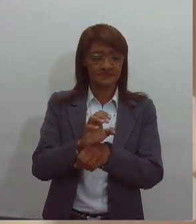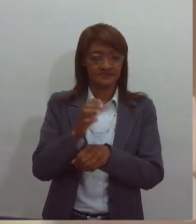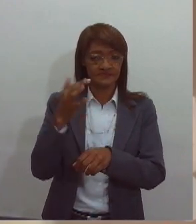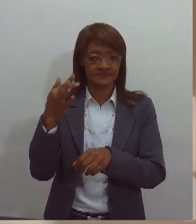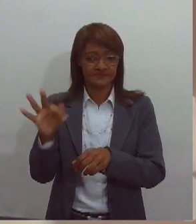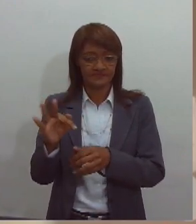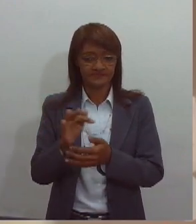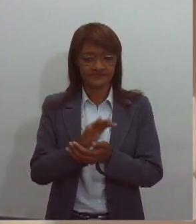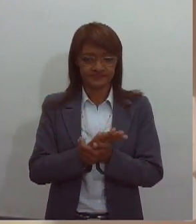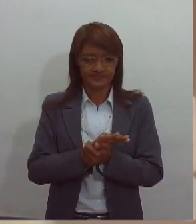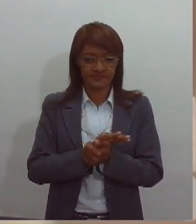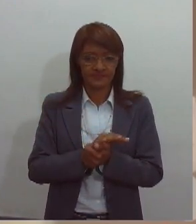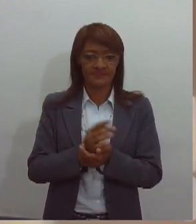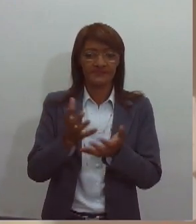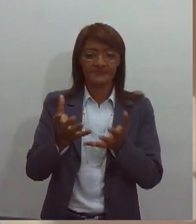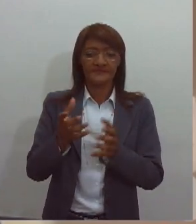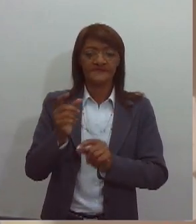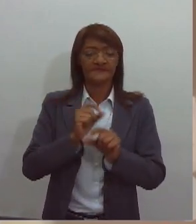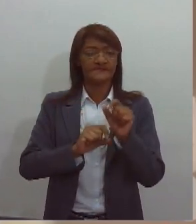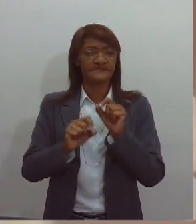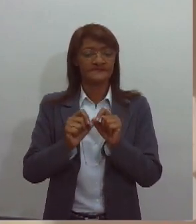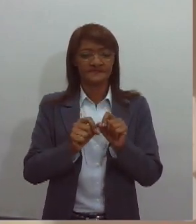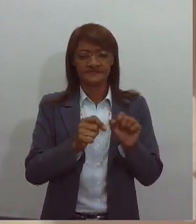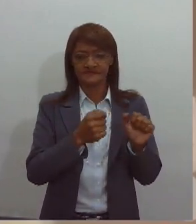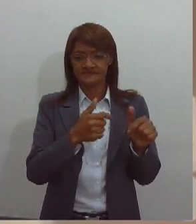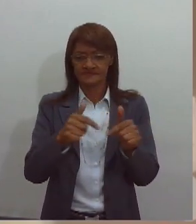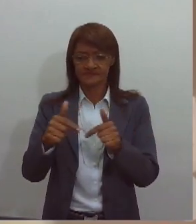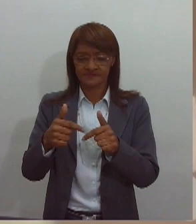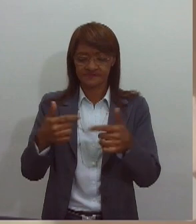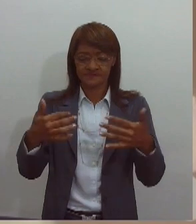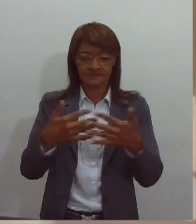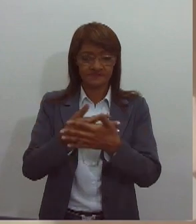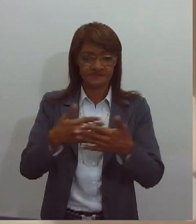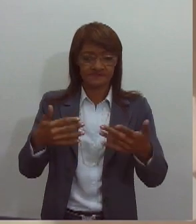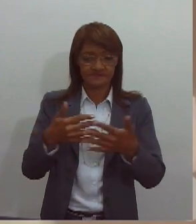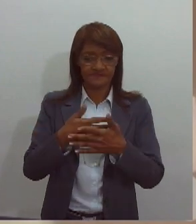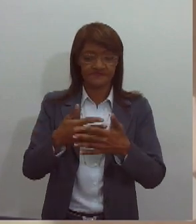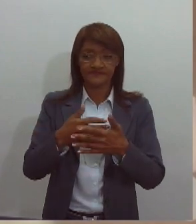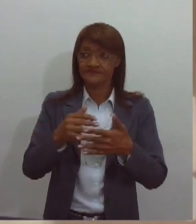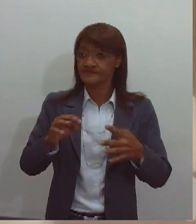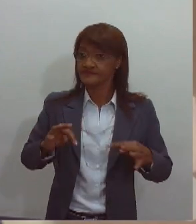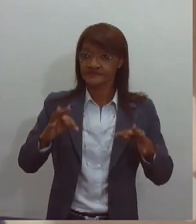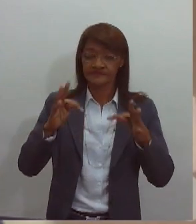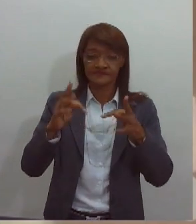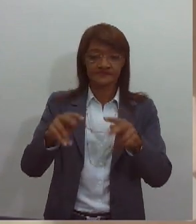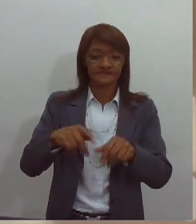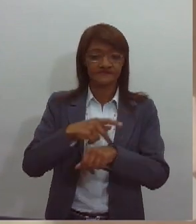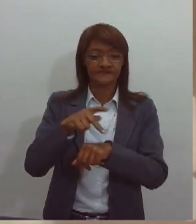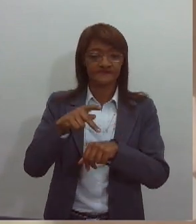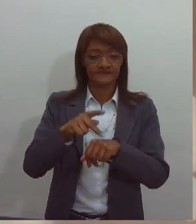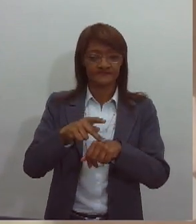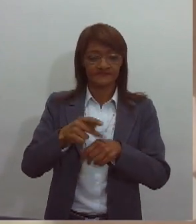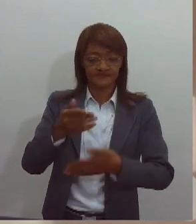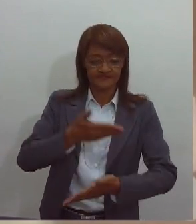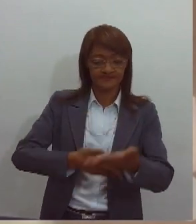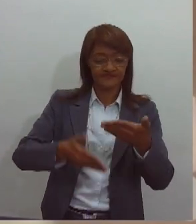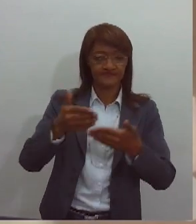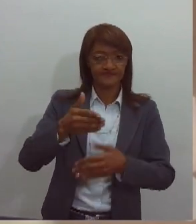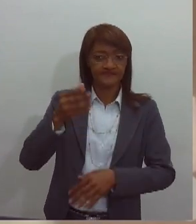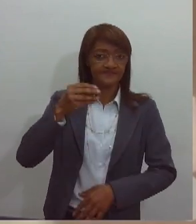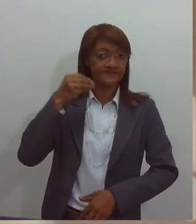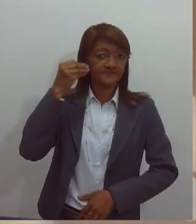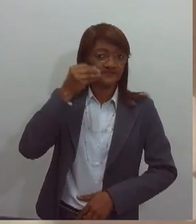de ações feitas em cidades de qualquer lugar do país, na troca de experiência. Então, o evento